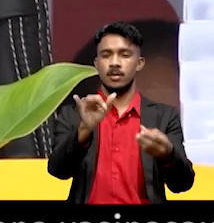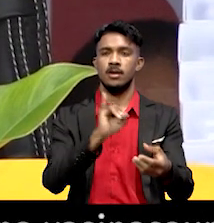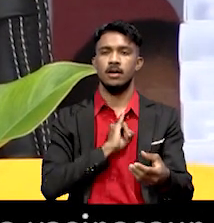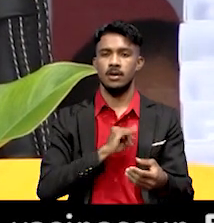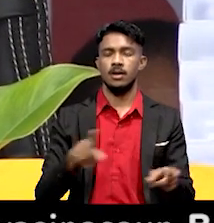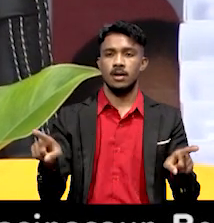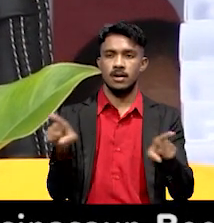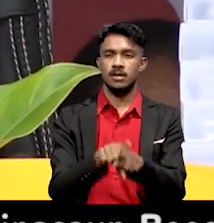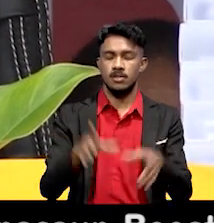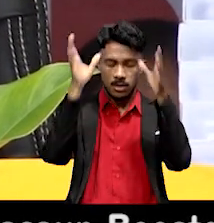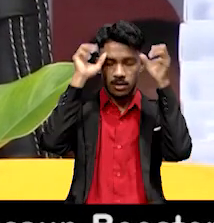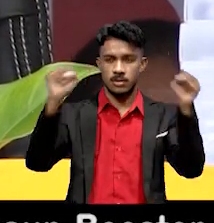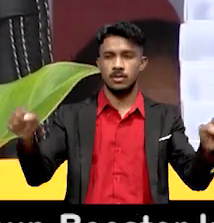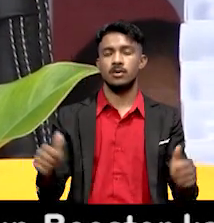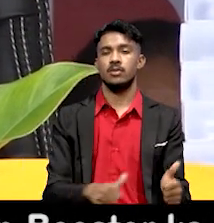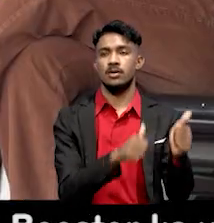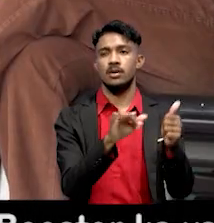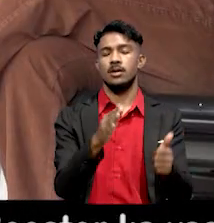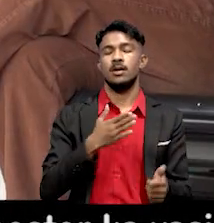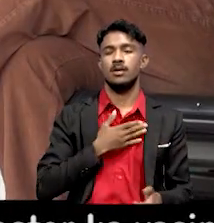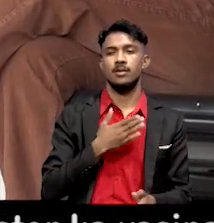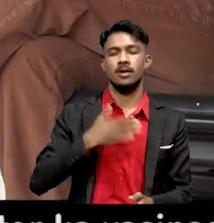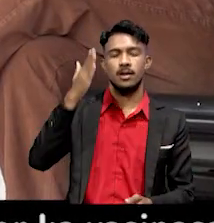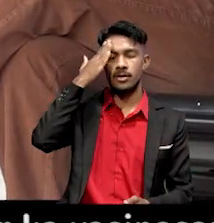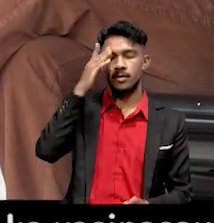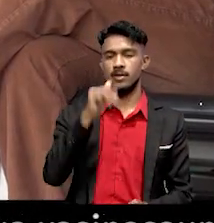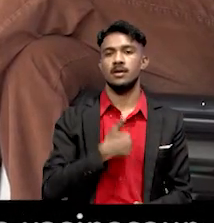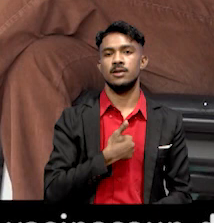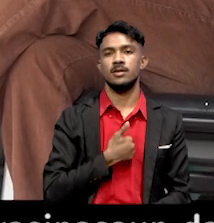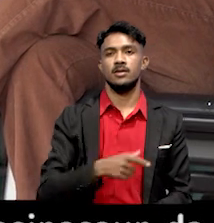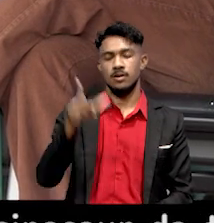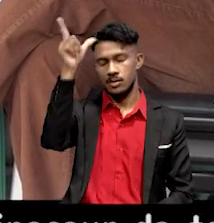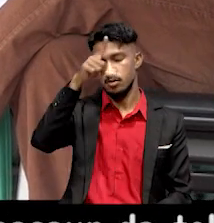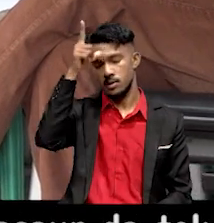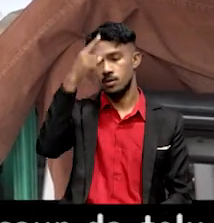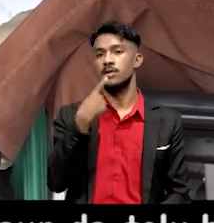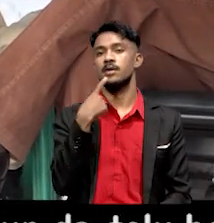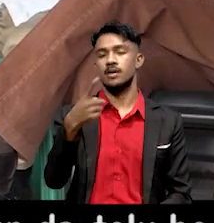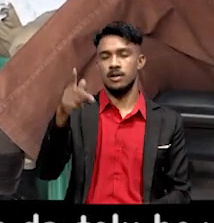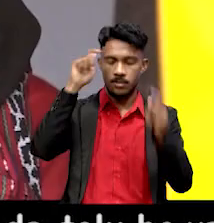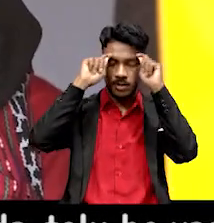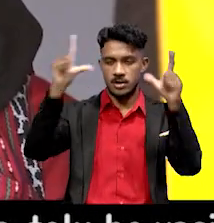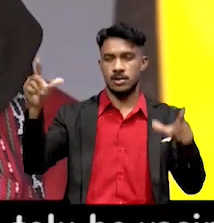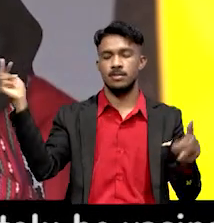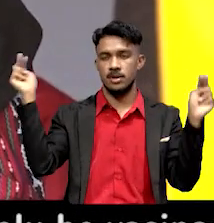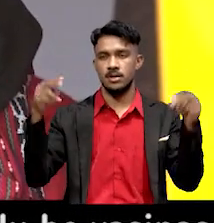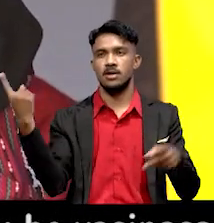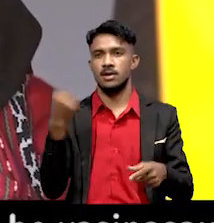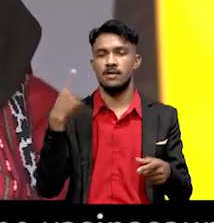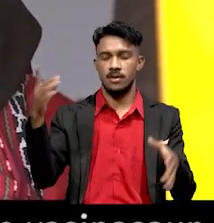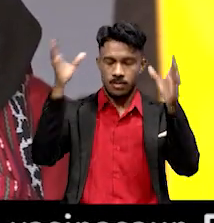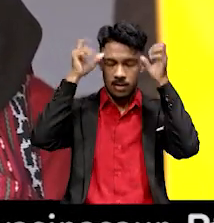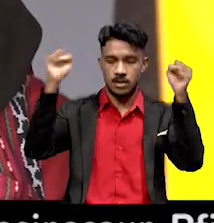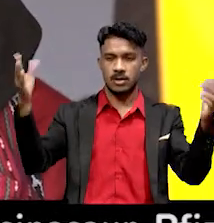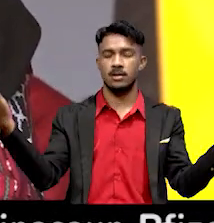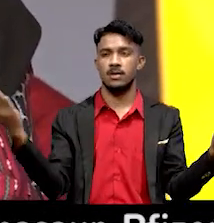república, no tuir hau ni consciência rasi. Luolo hatete, Timor Leste presija na fatin presidente da república ida nebe